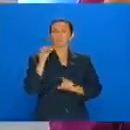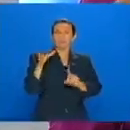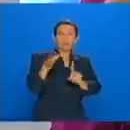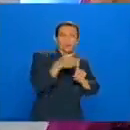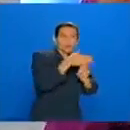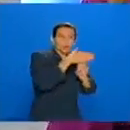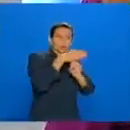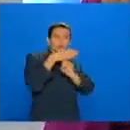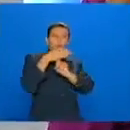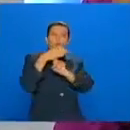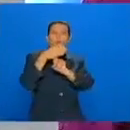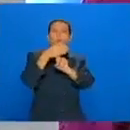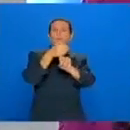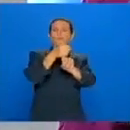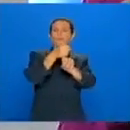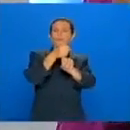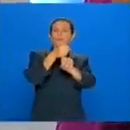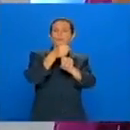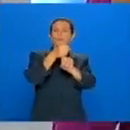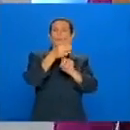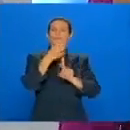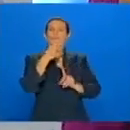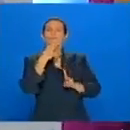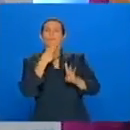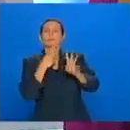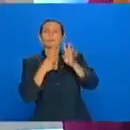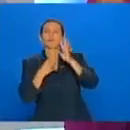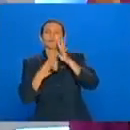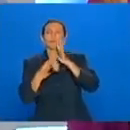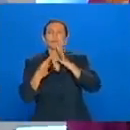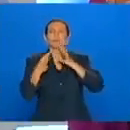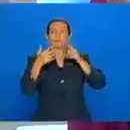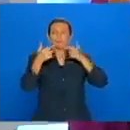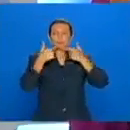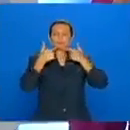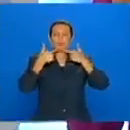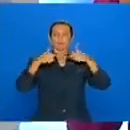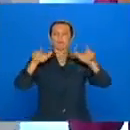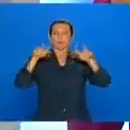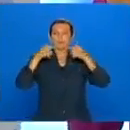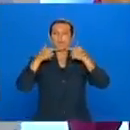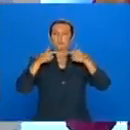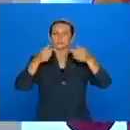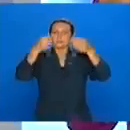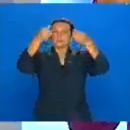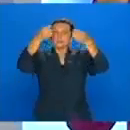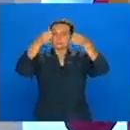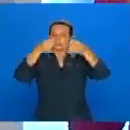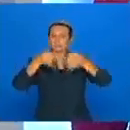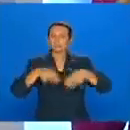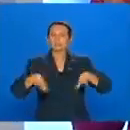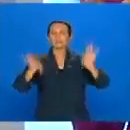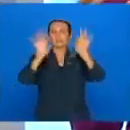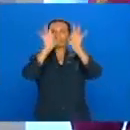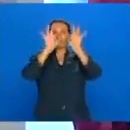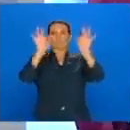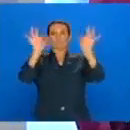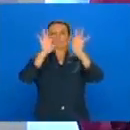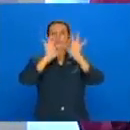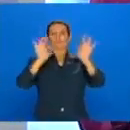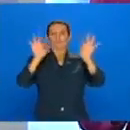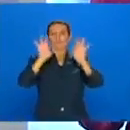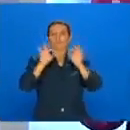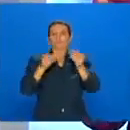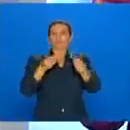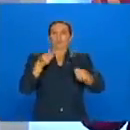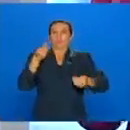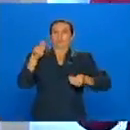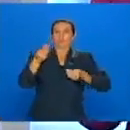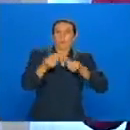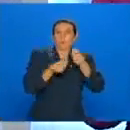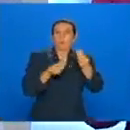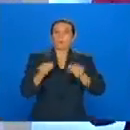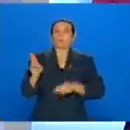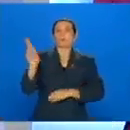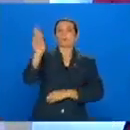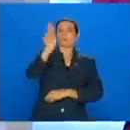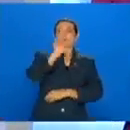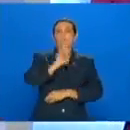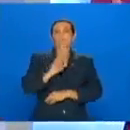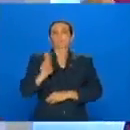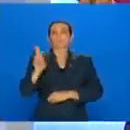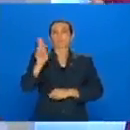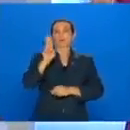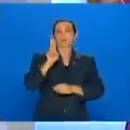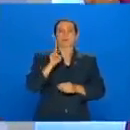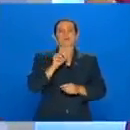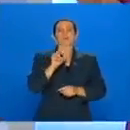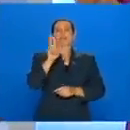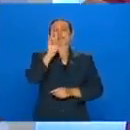língua, eu estou dizendo domínio da sua estrutura, domínio da sua funcionalidade. Não é necessário saber